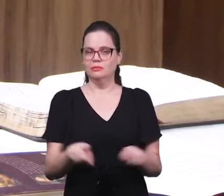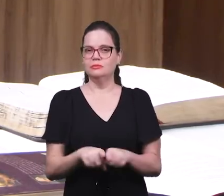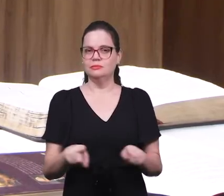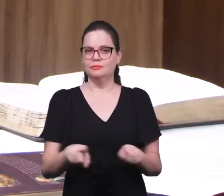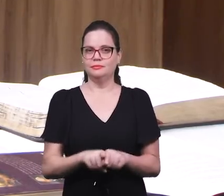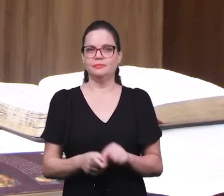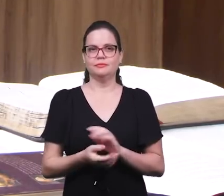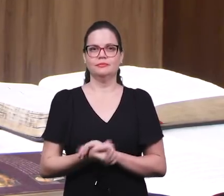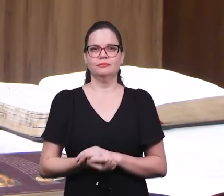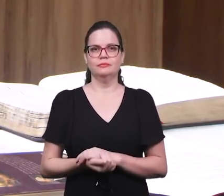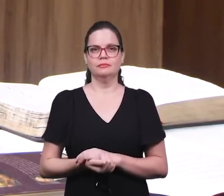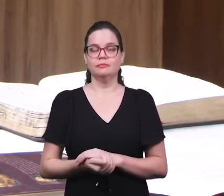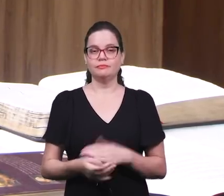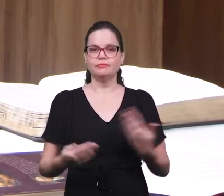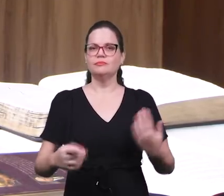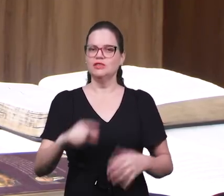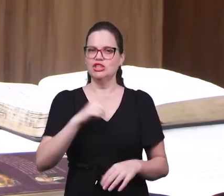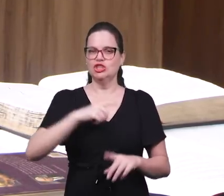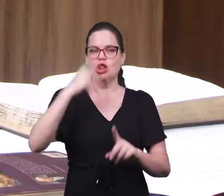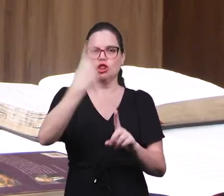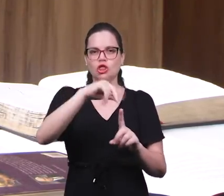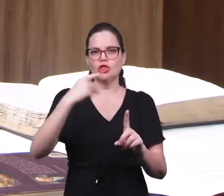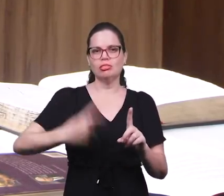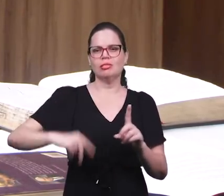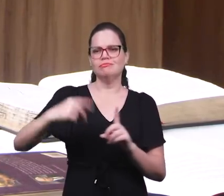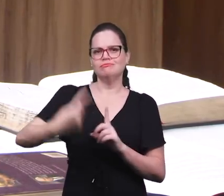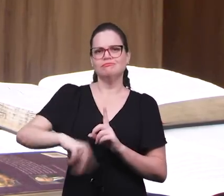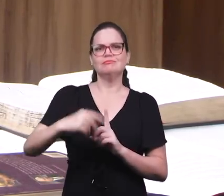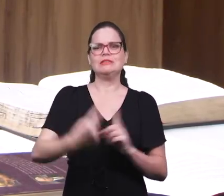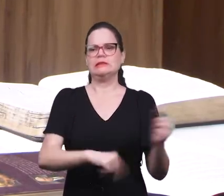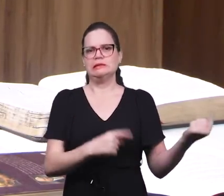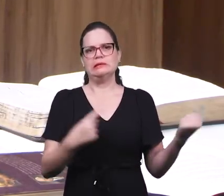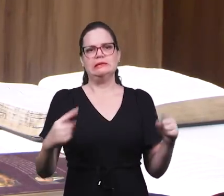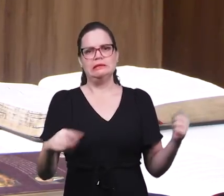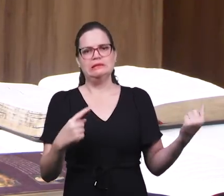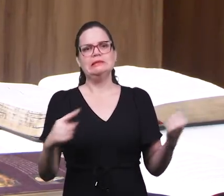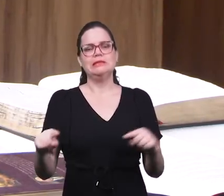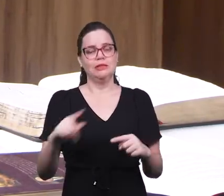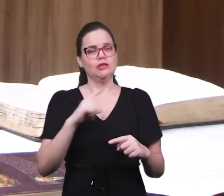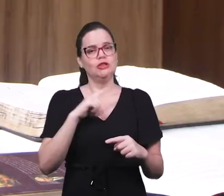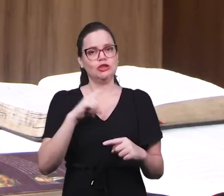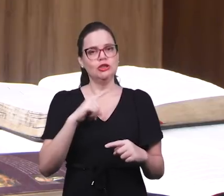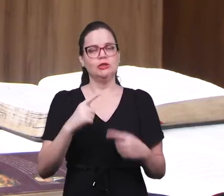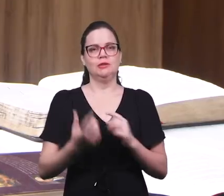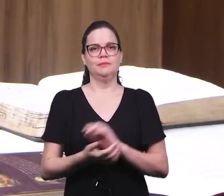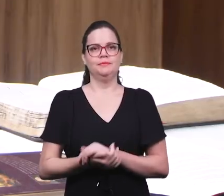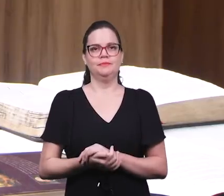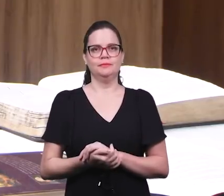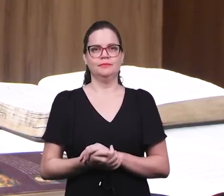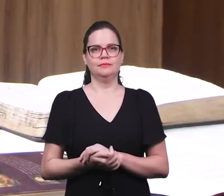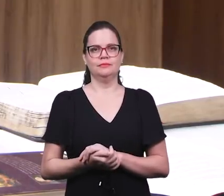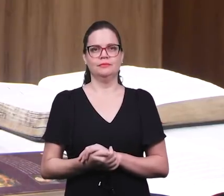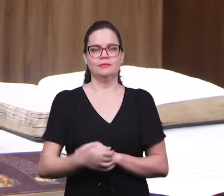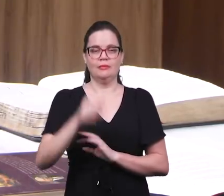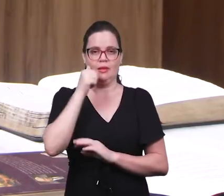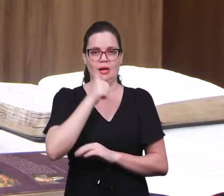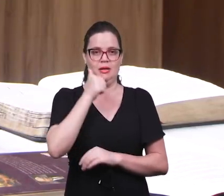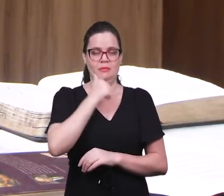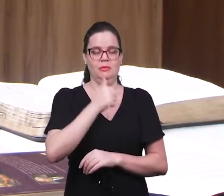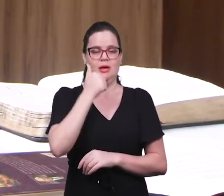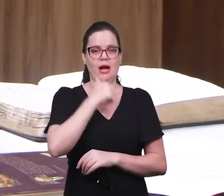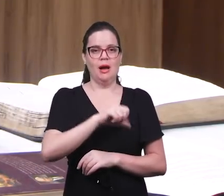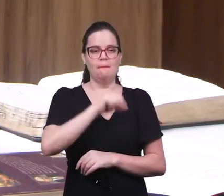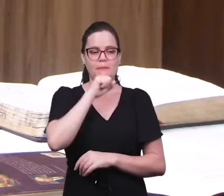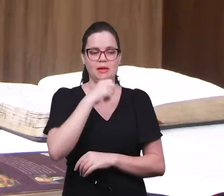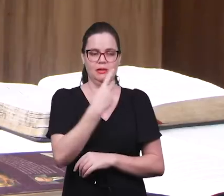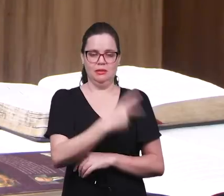começou a inventar um monte de tipo de tortura para os cristãos, né? Tinha a Agripina que no início, a Agripina antes de ser